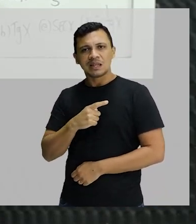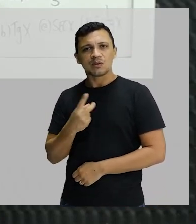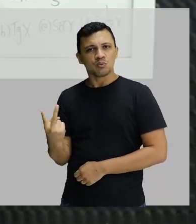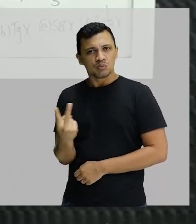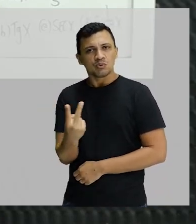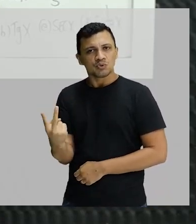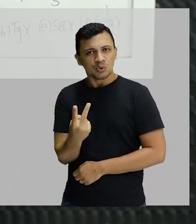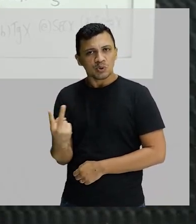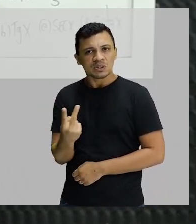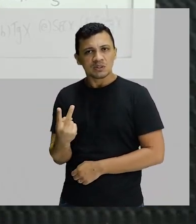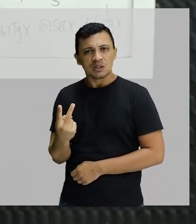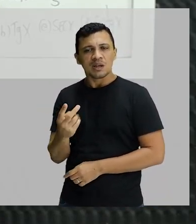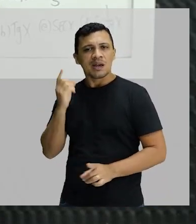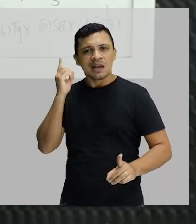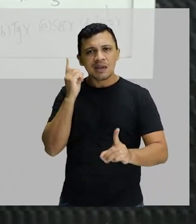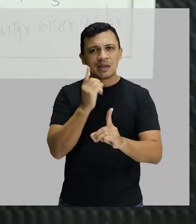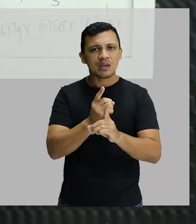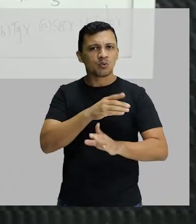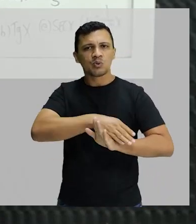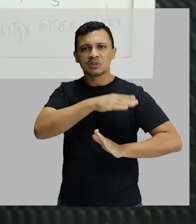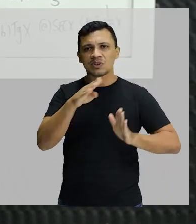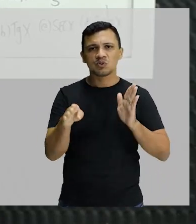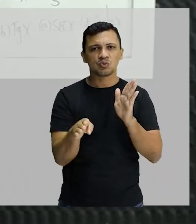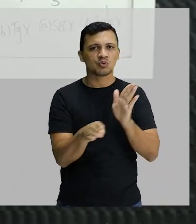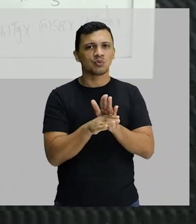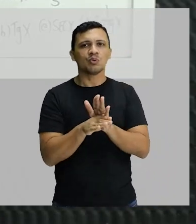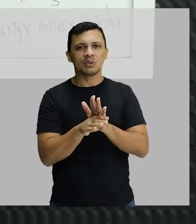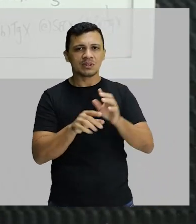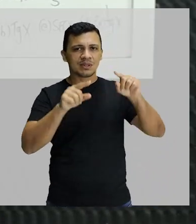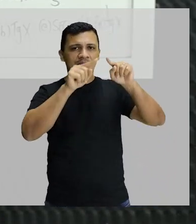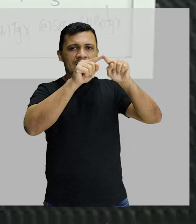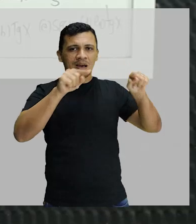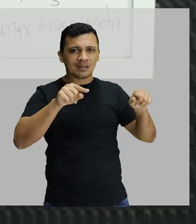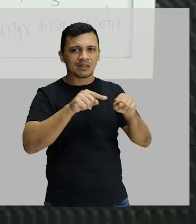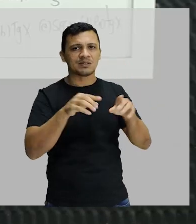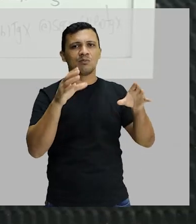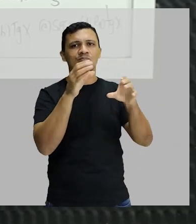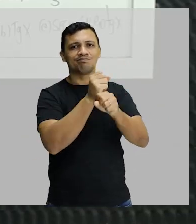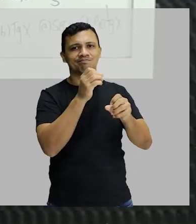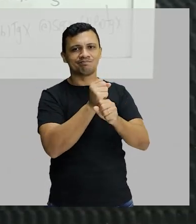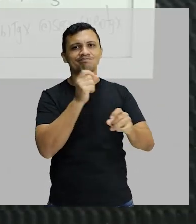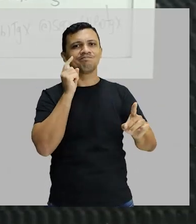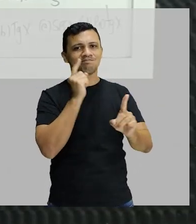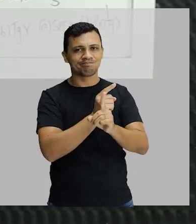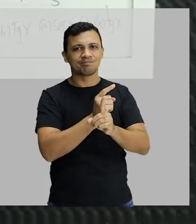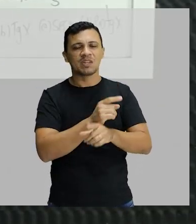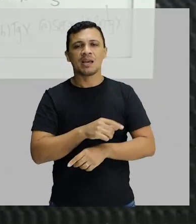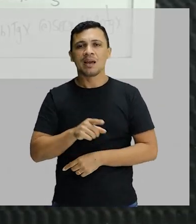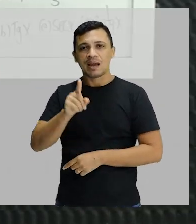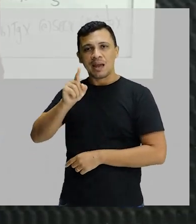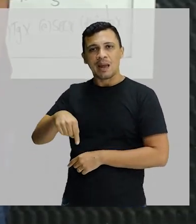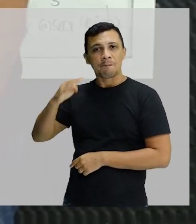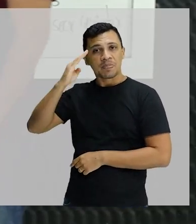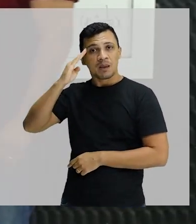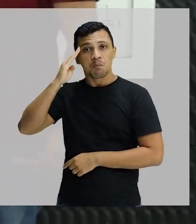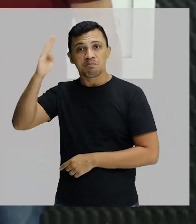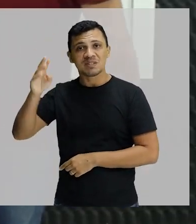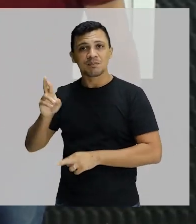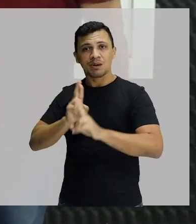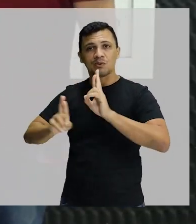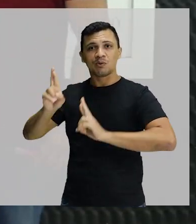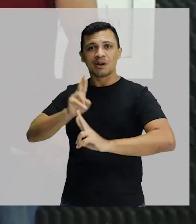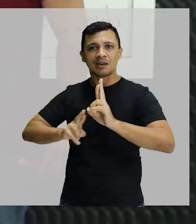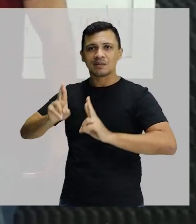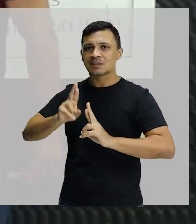todas as outras razões trigonométricas. Tá? Então, essa aqui é a principal relação, é a